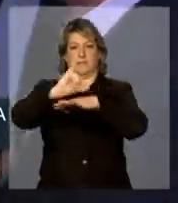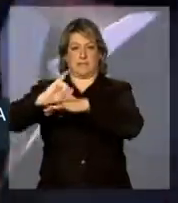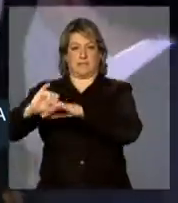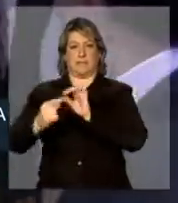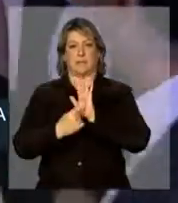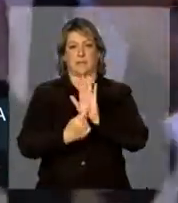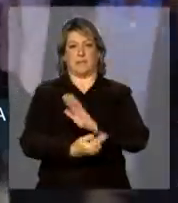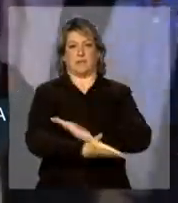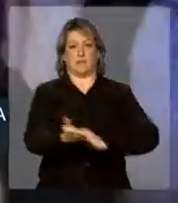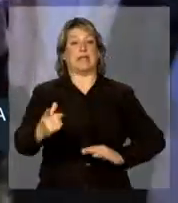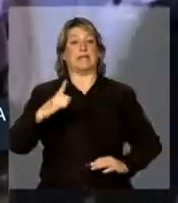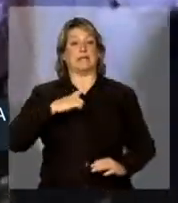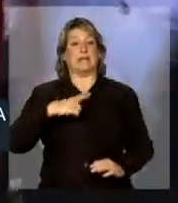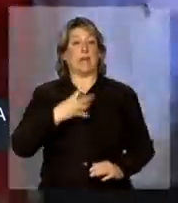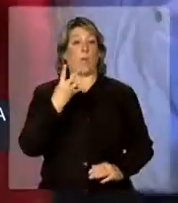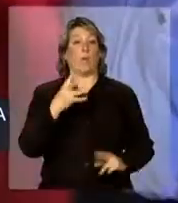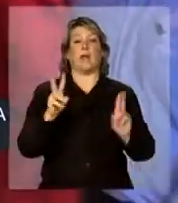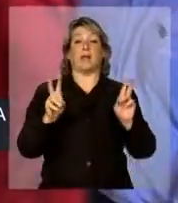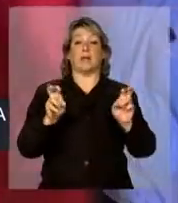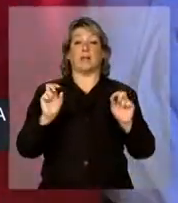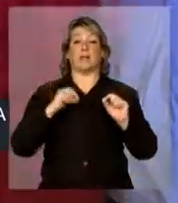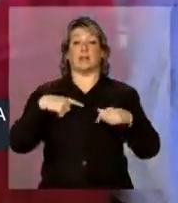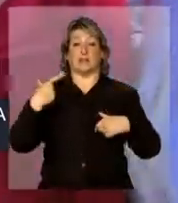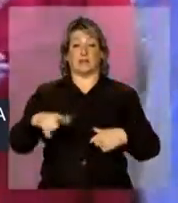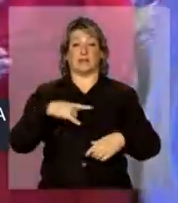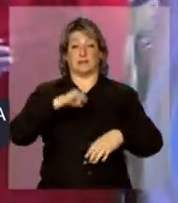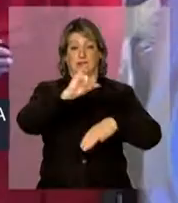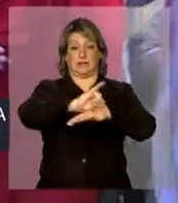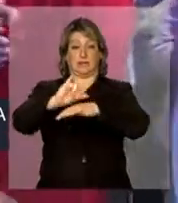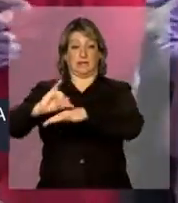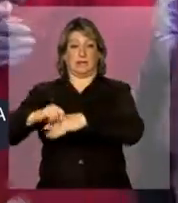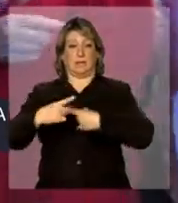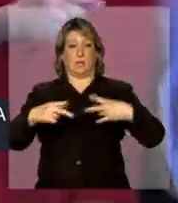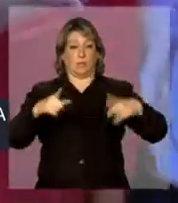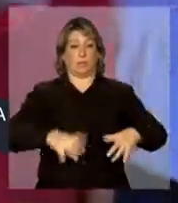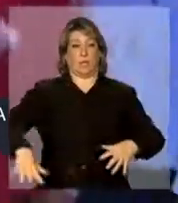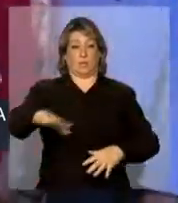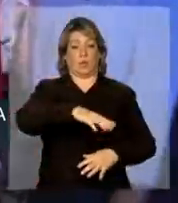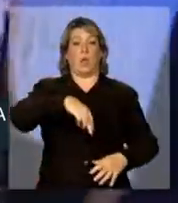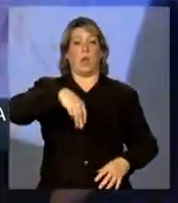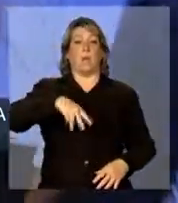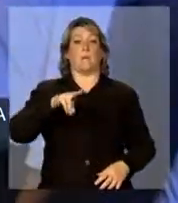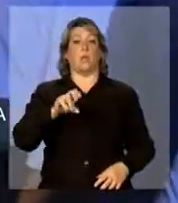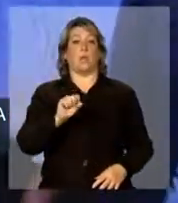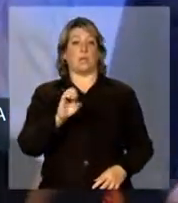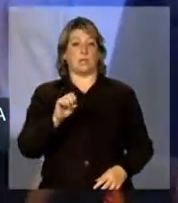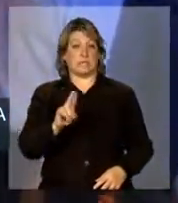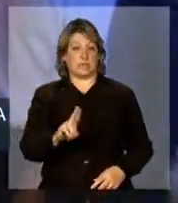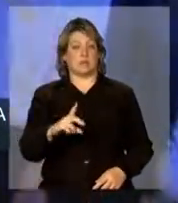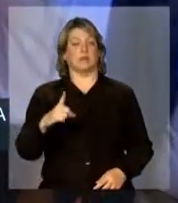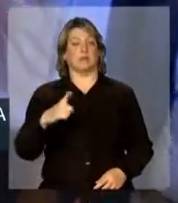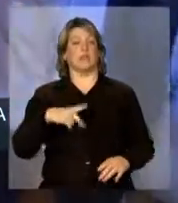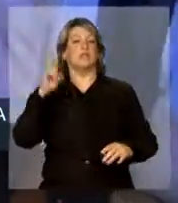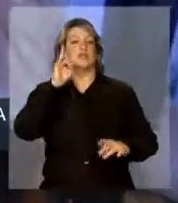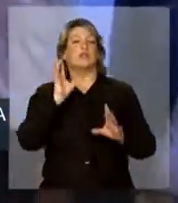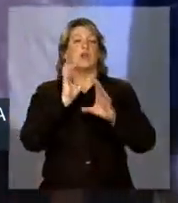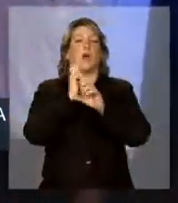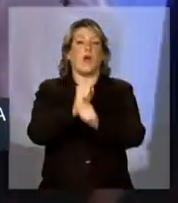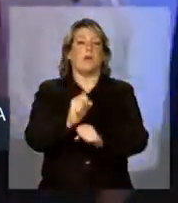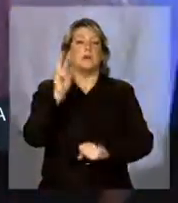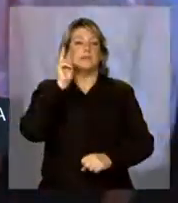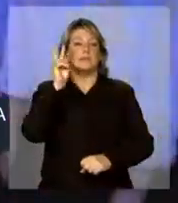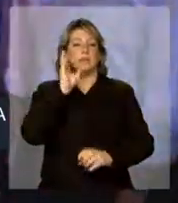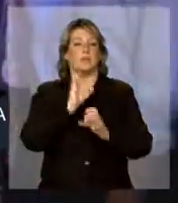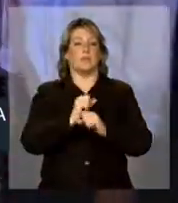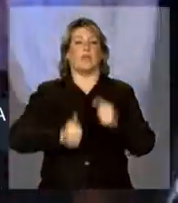e ao todo tem quatro temáticas aí nesse museu nesse espaço cultural com a Museu do Futebol também é a história do